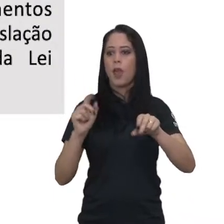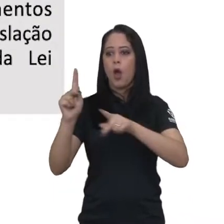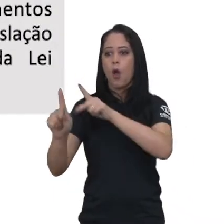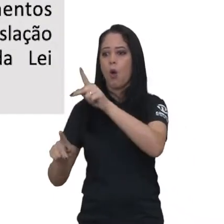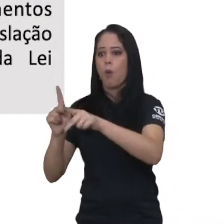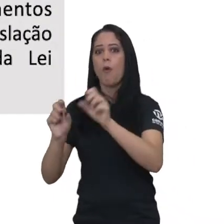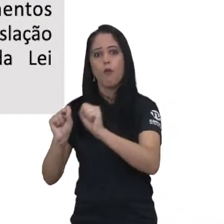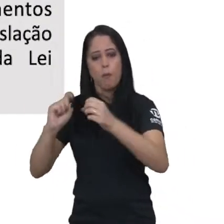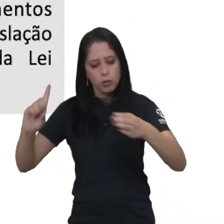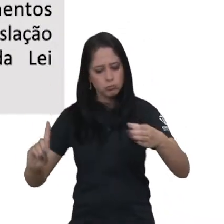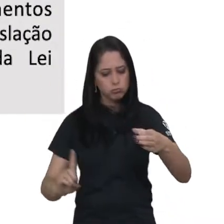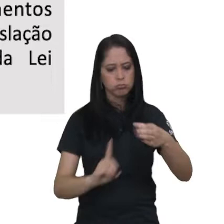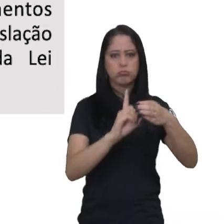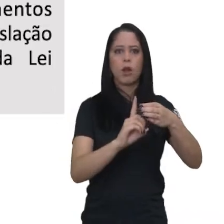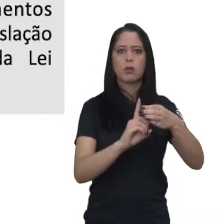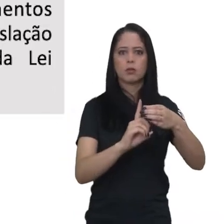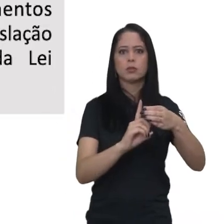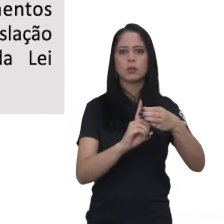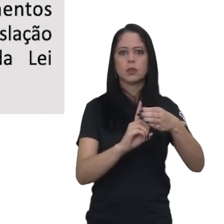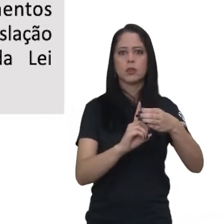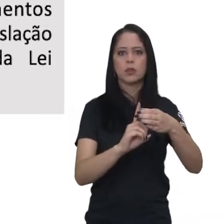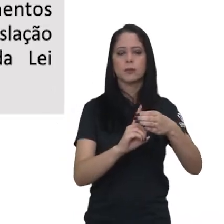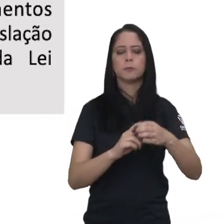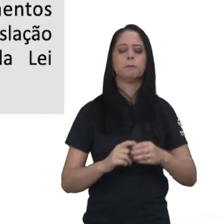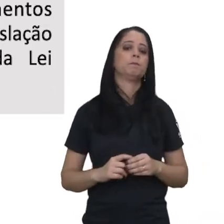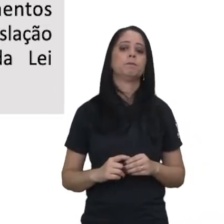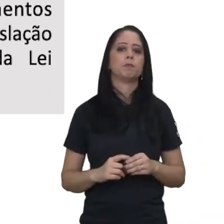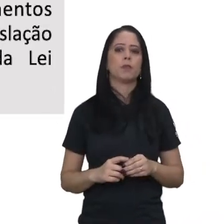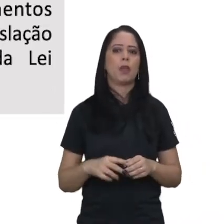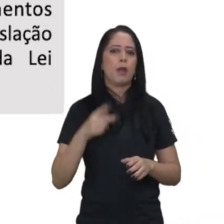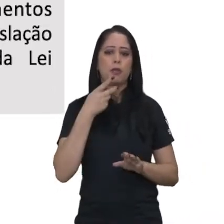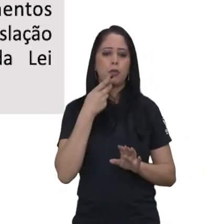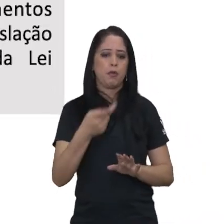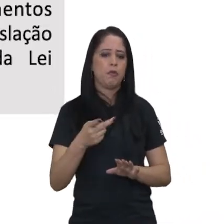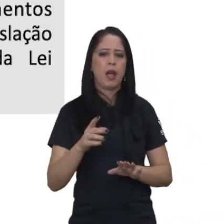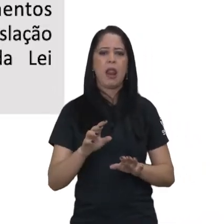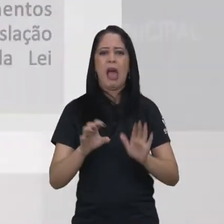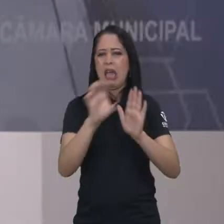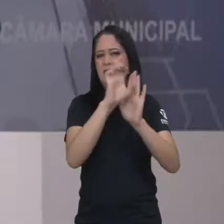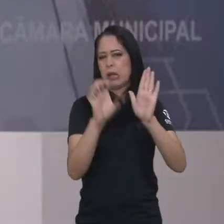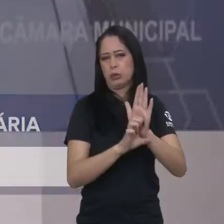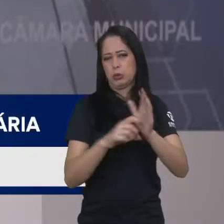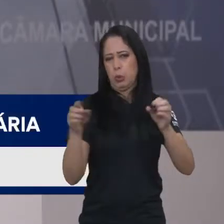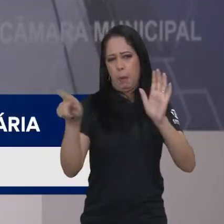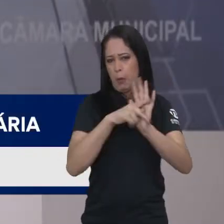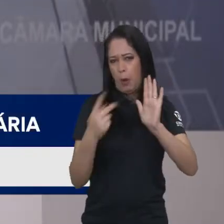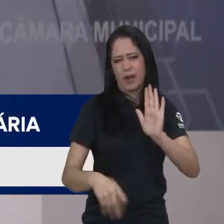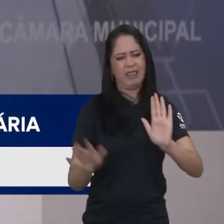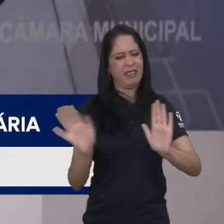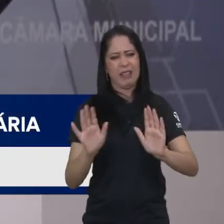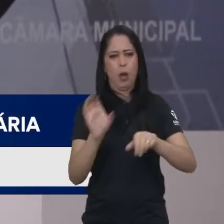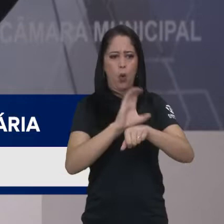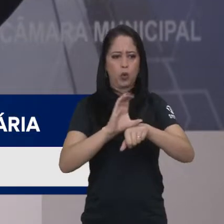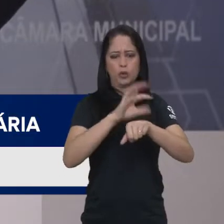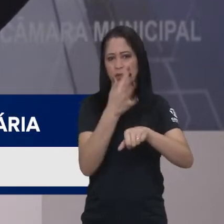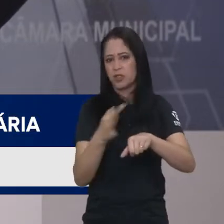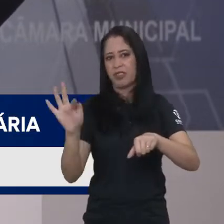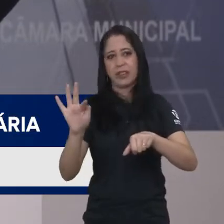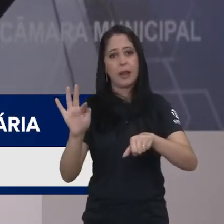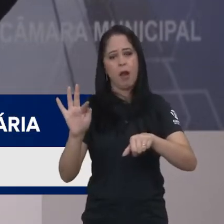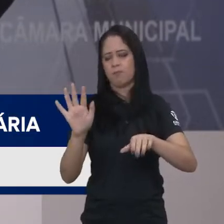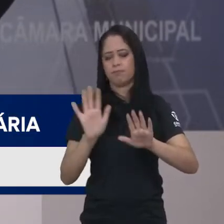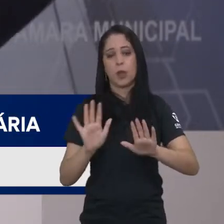social e territorial, que está previsto no nosso plano diretor, que é uma lei. Eu não vou nem falar de Estatuto da Cidade, de Constituição Federal,